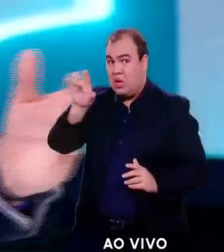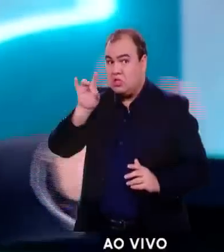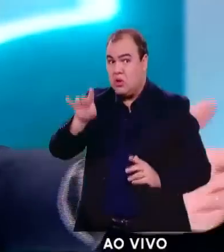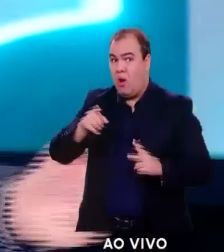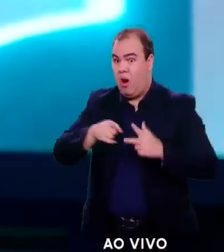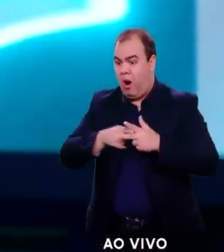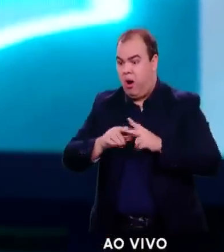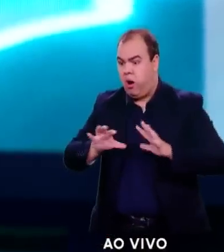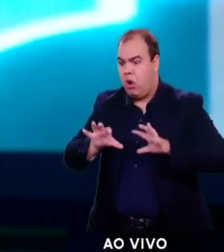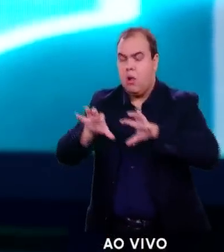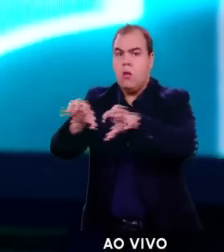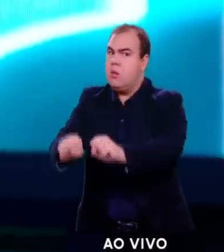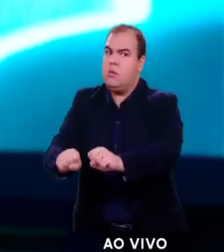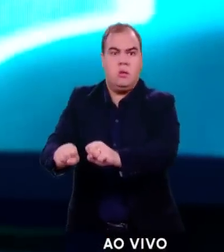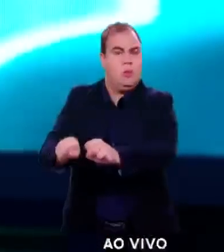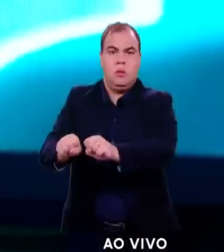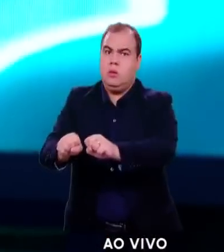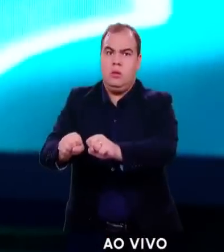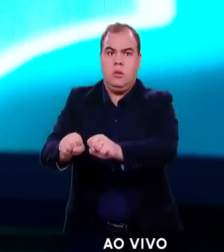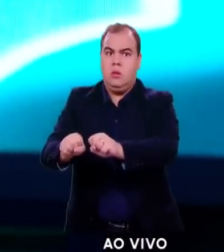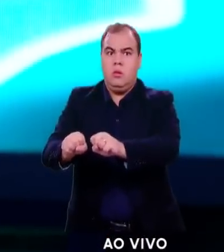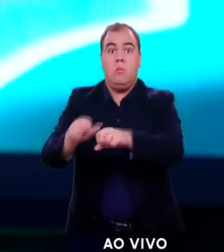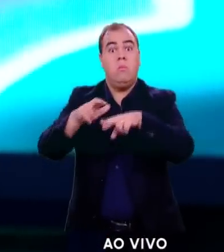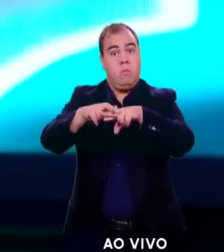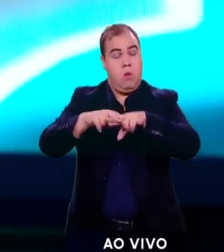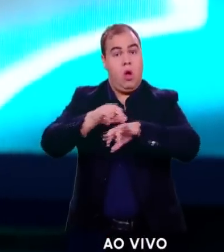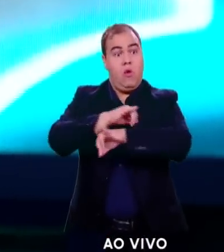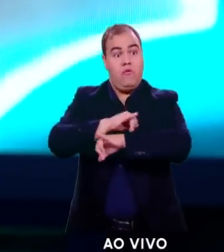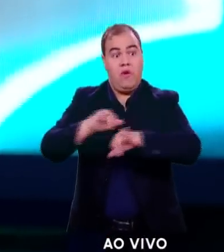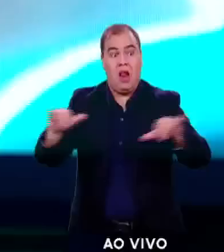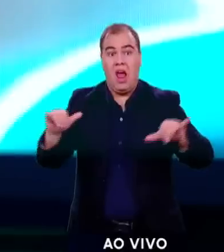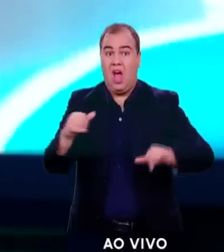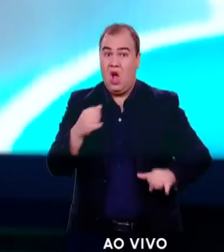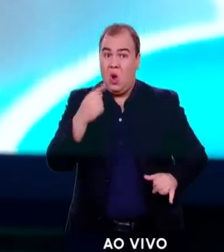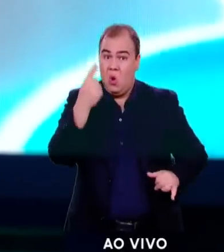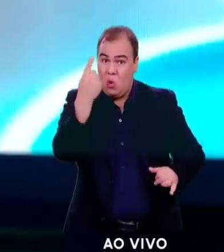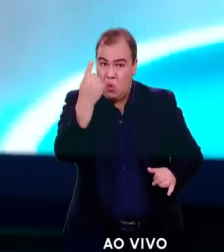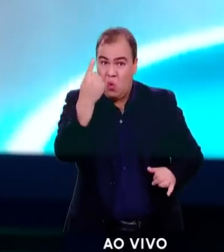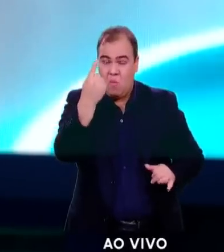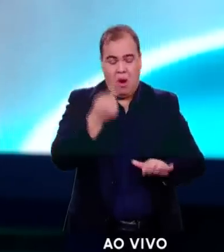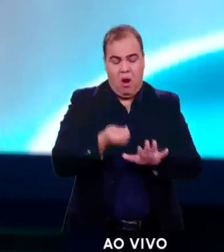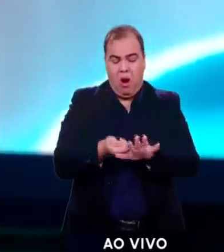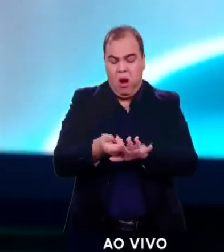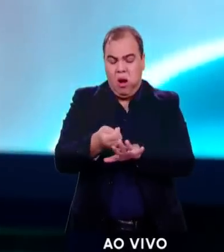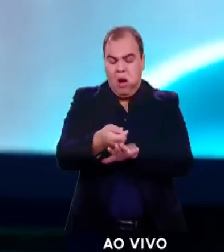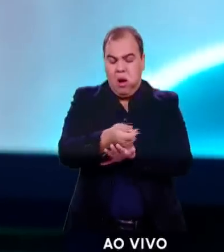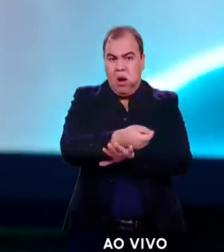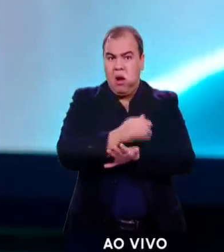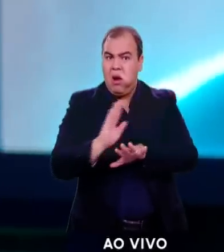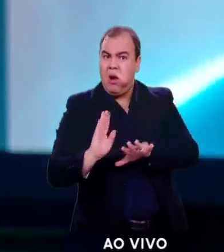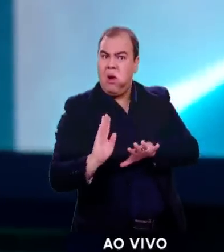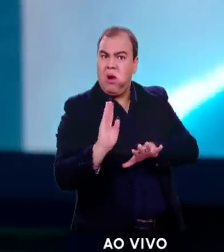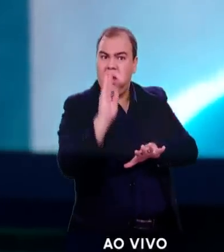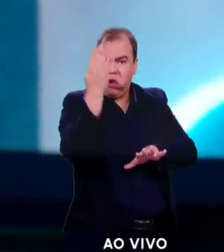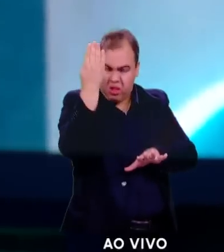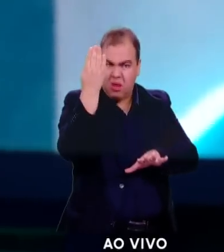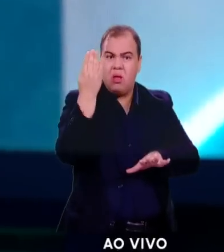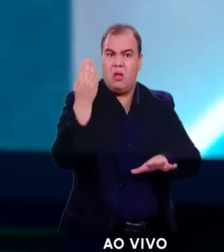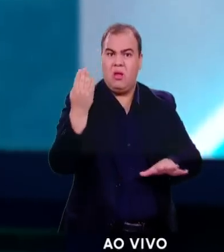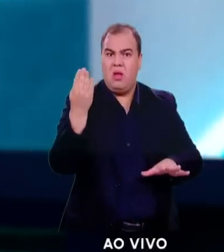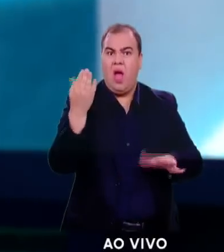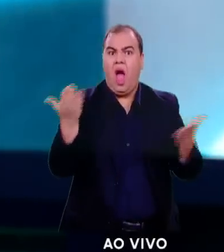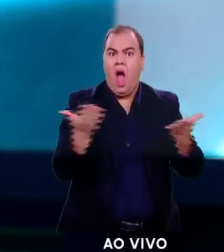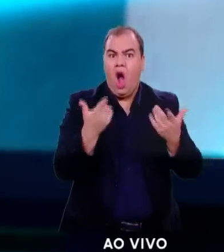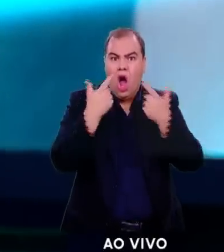desindexação Então por si só um fake News que faltam zona de qualquer um